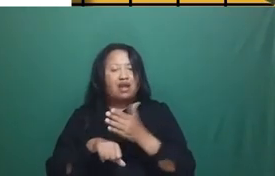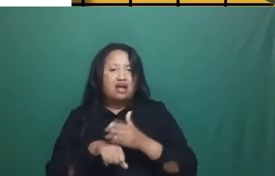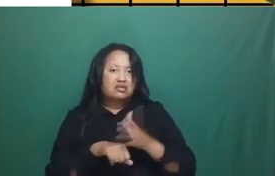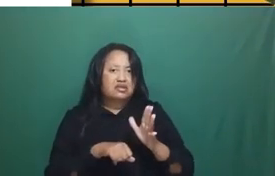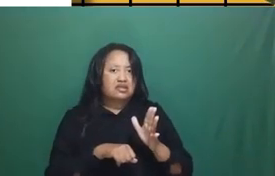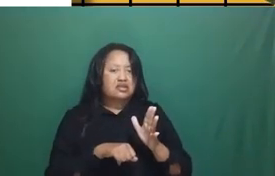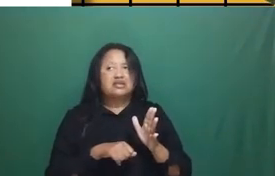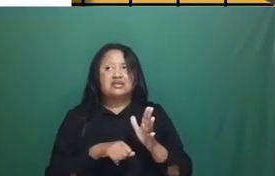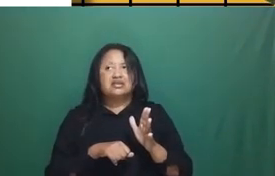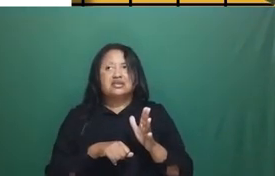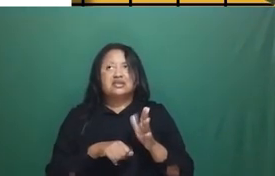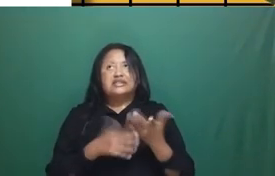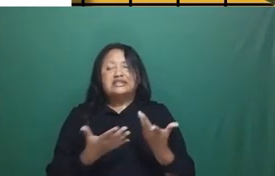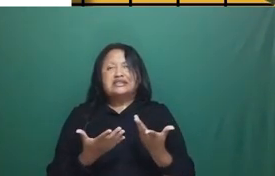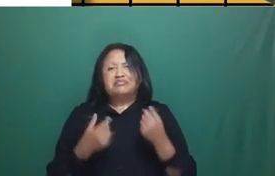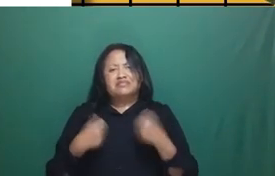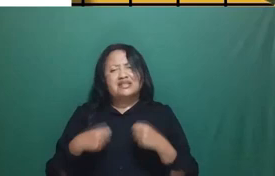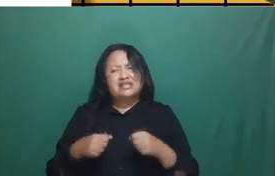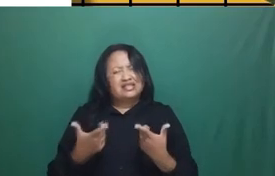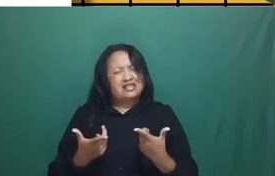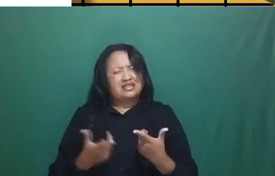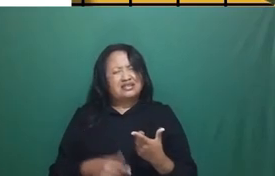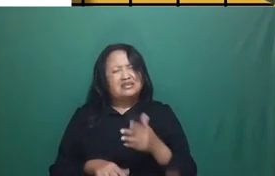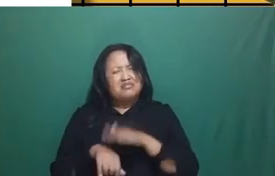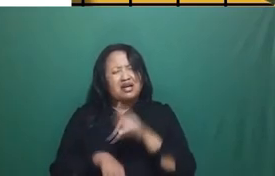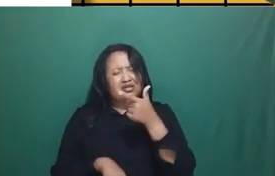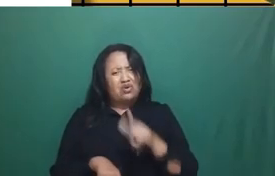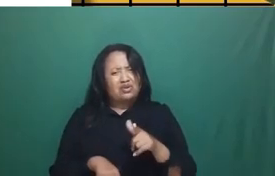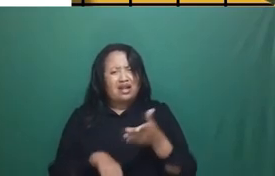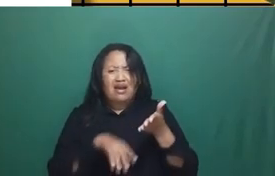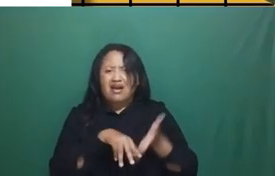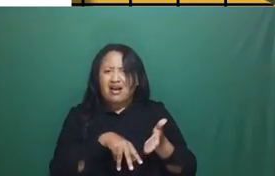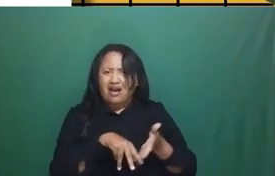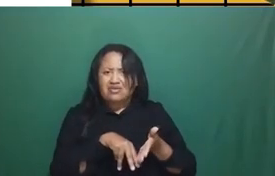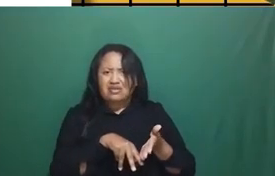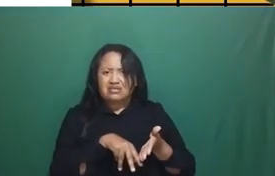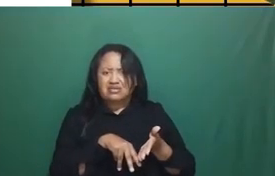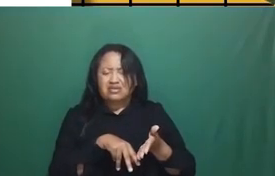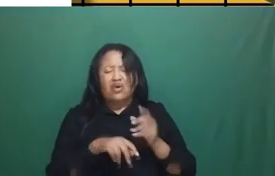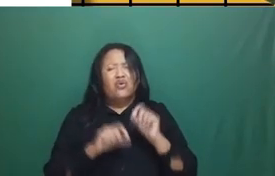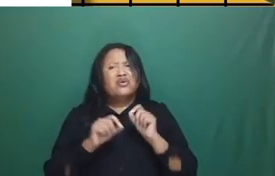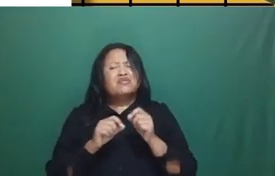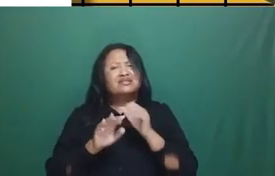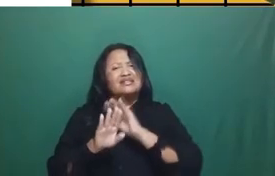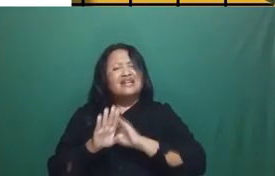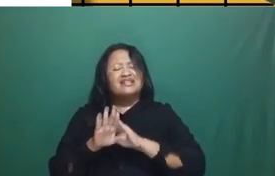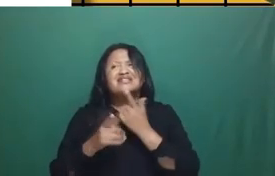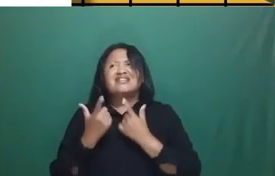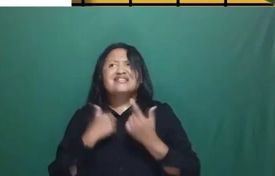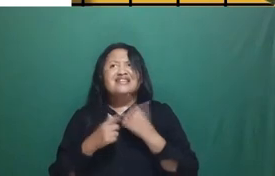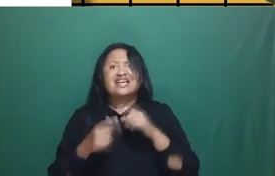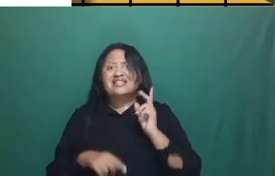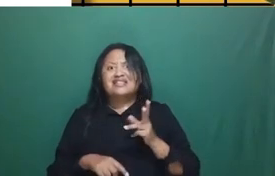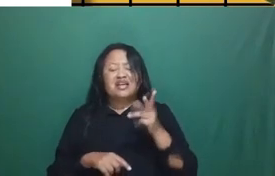de consumo e fato precisa de mais uma calça jeans né o texto vai trazendo o que que tá por trás desse nosso desejo